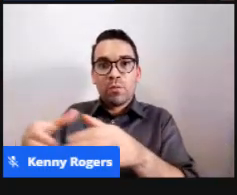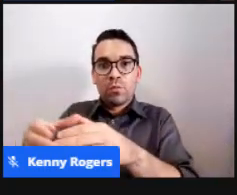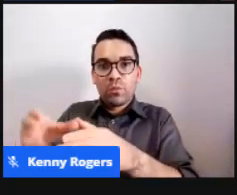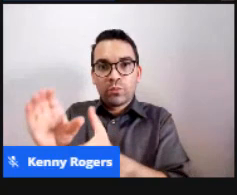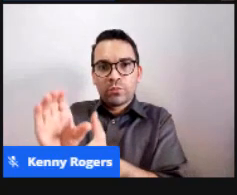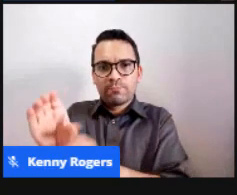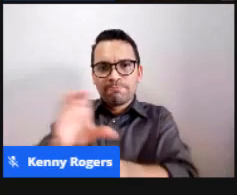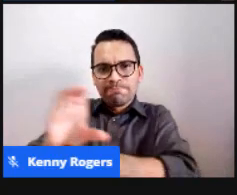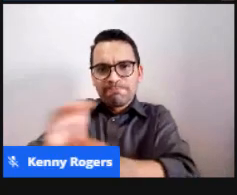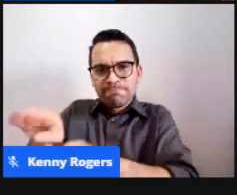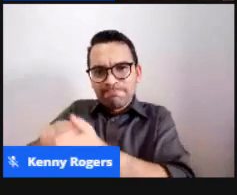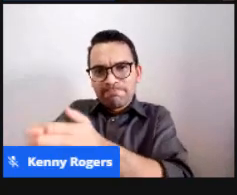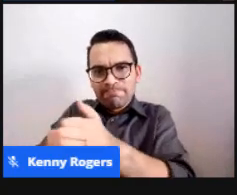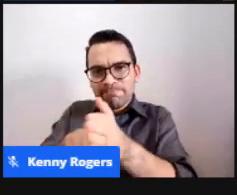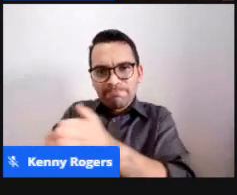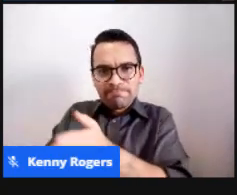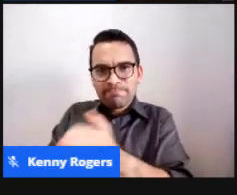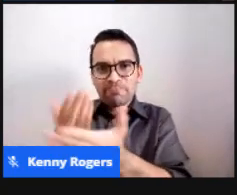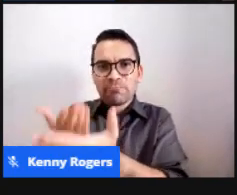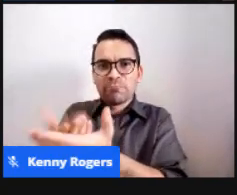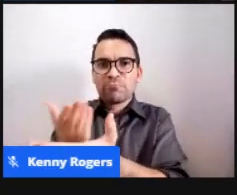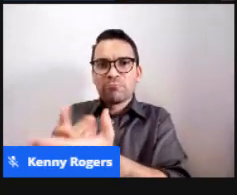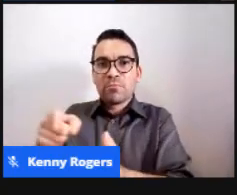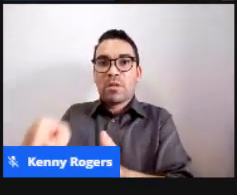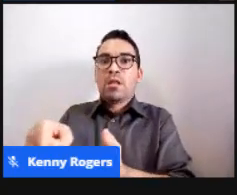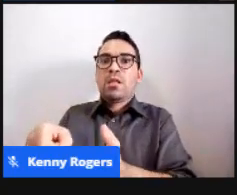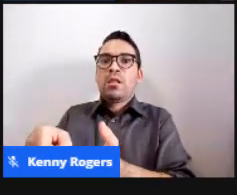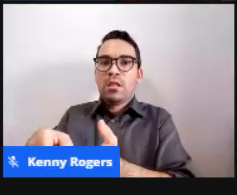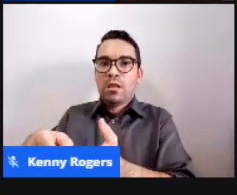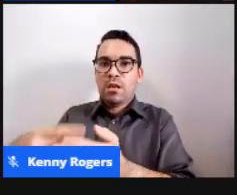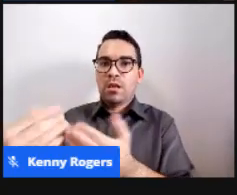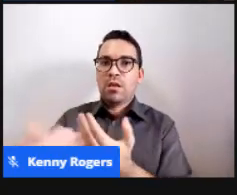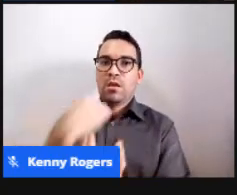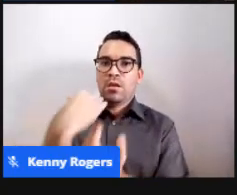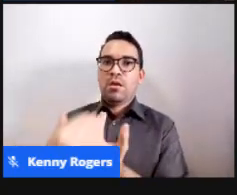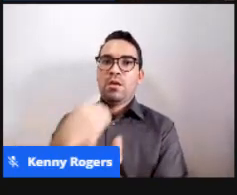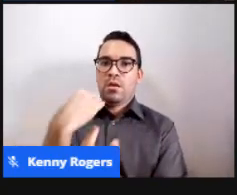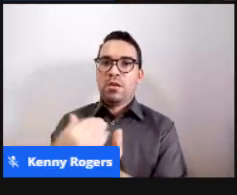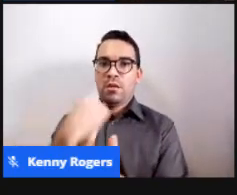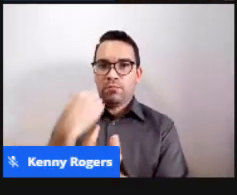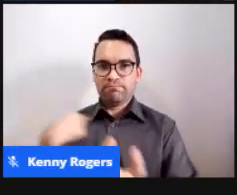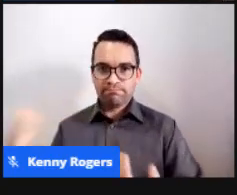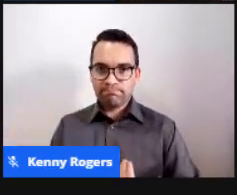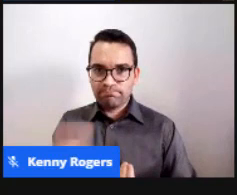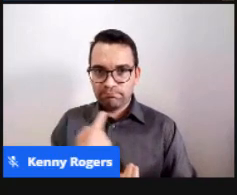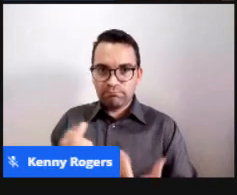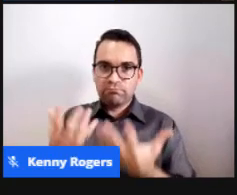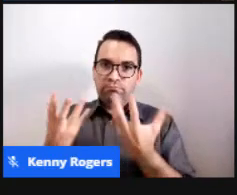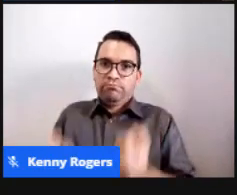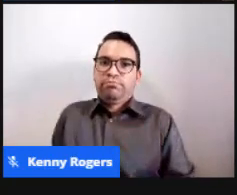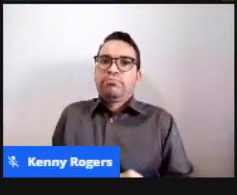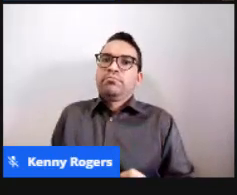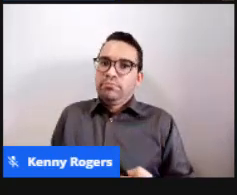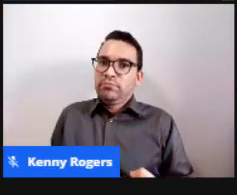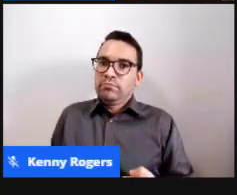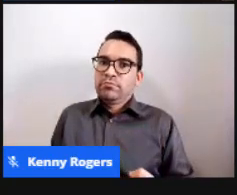mantemos calmos, né, dentro desse período que não é fácil e vamos construindo atividades, organizando nossas